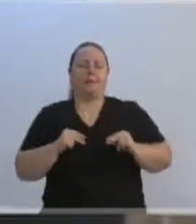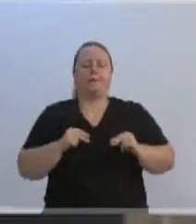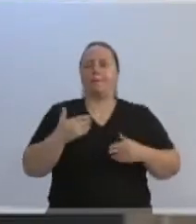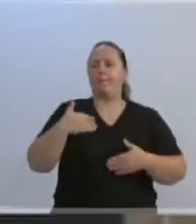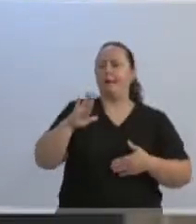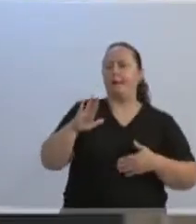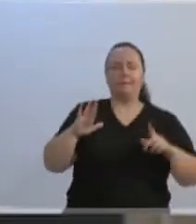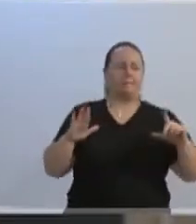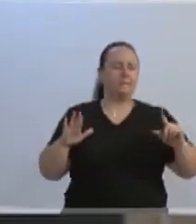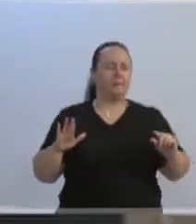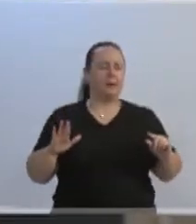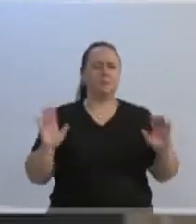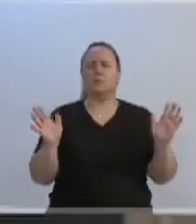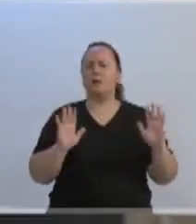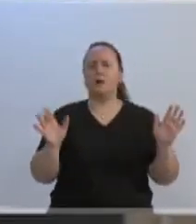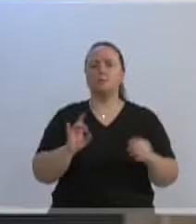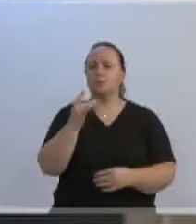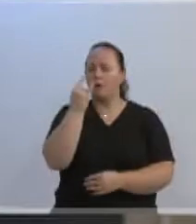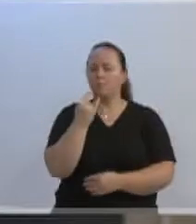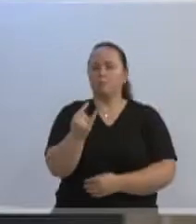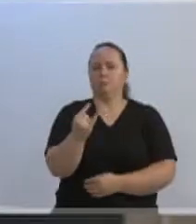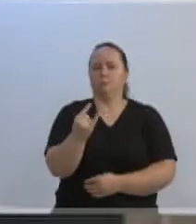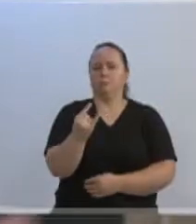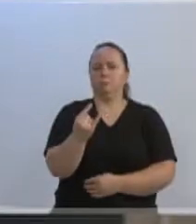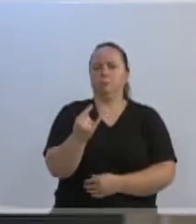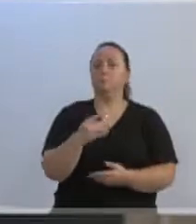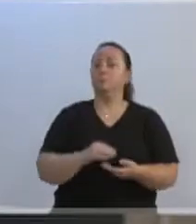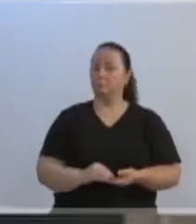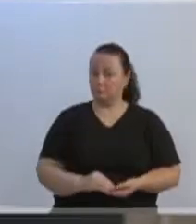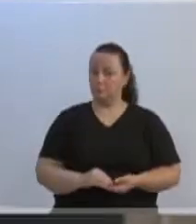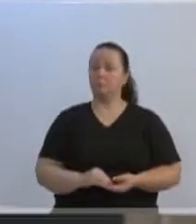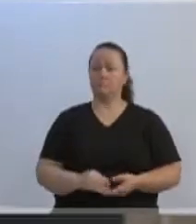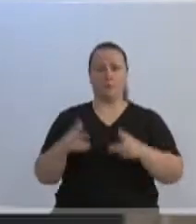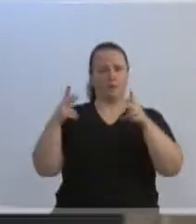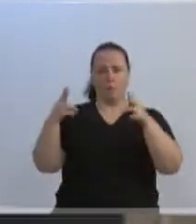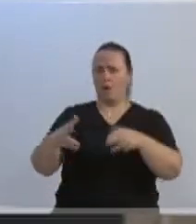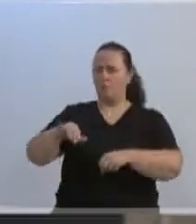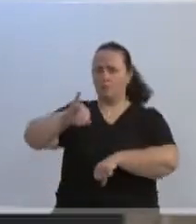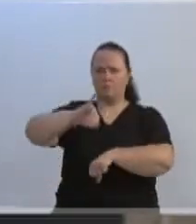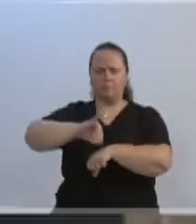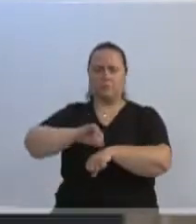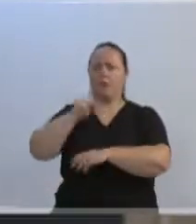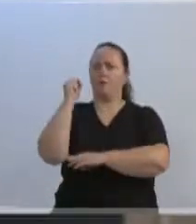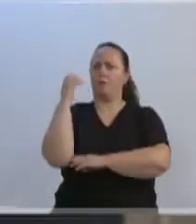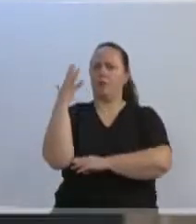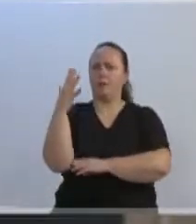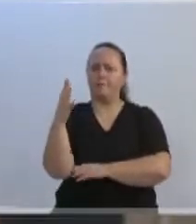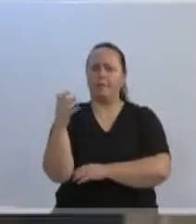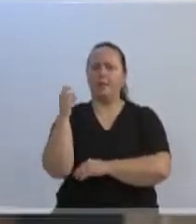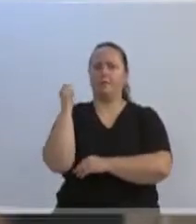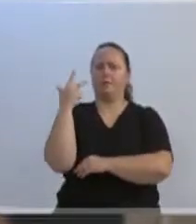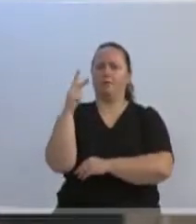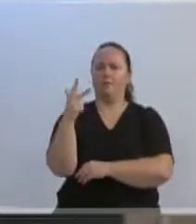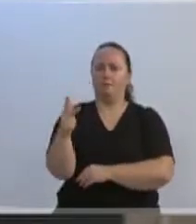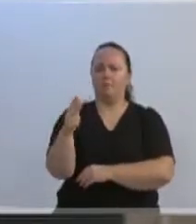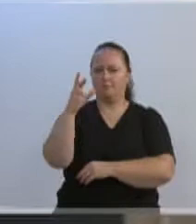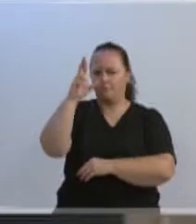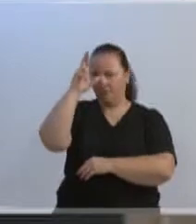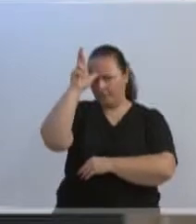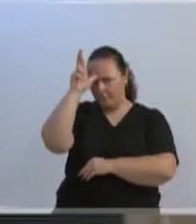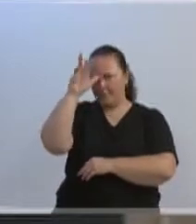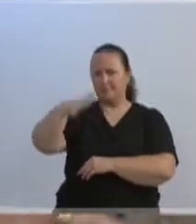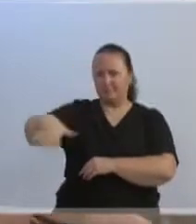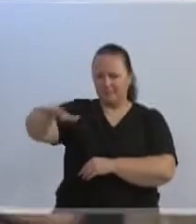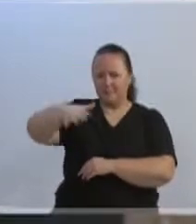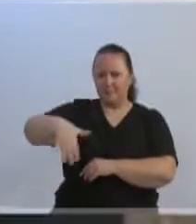- de forma alguma só para chamar a atenção de que tanto como na área central como na alameda seja em qualquer lugar na área central como